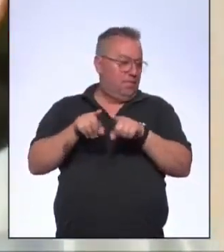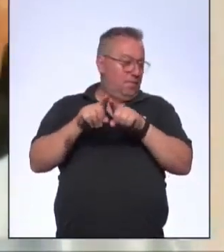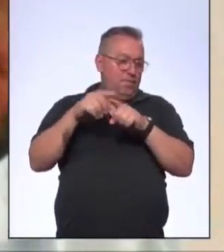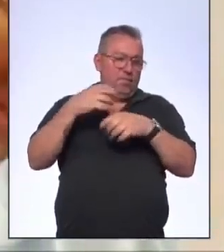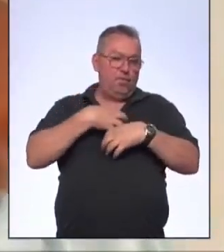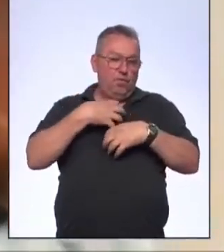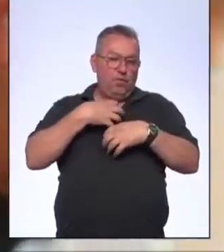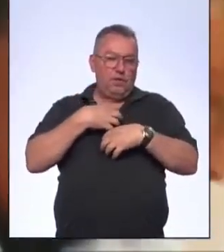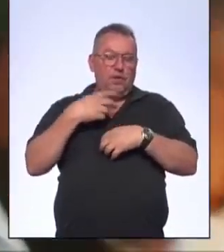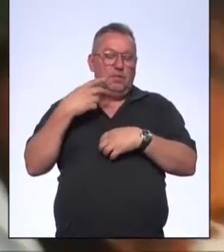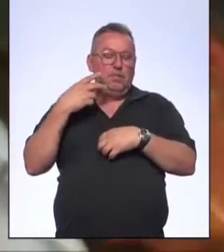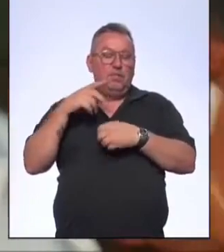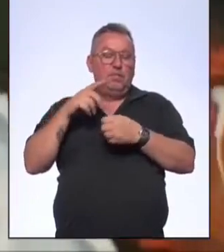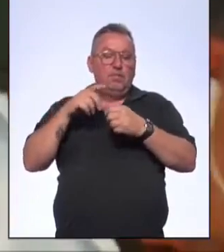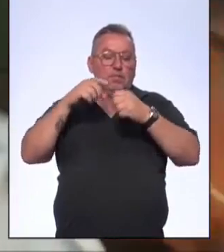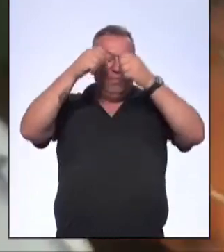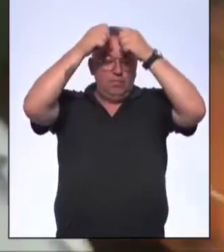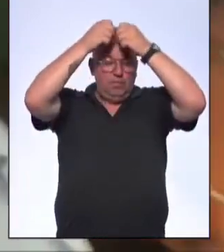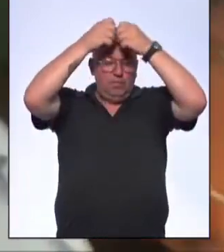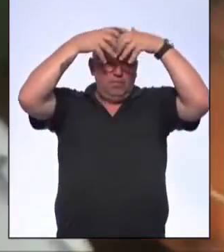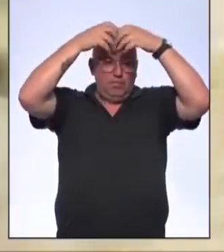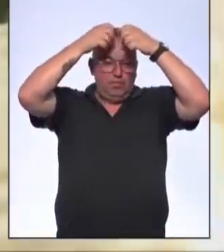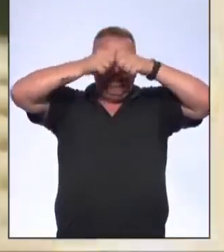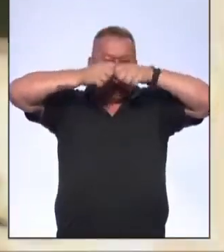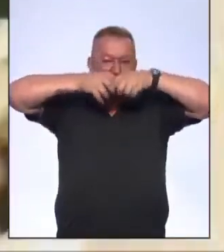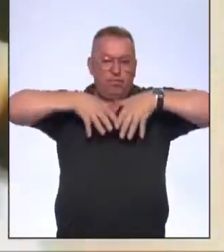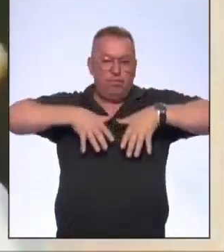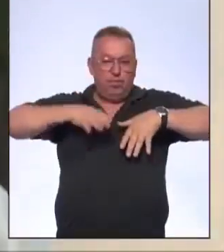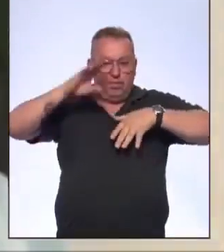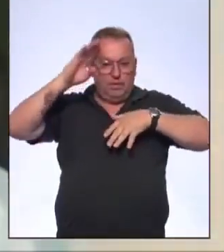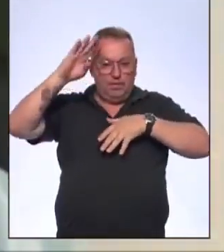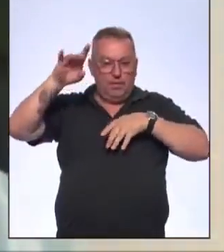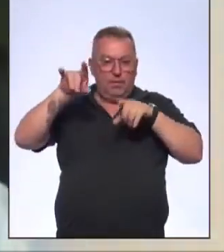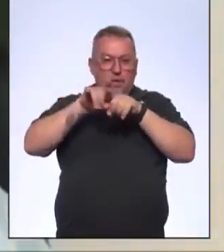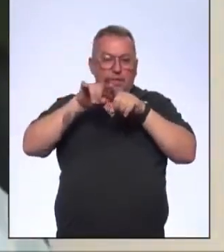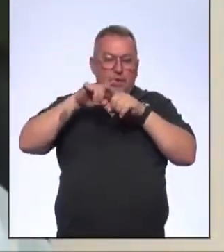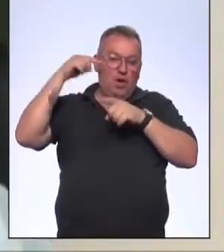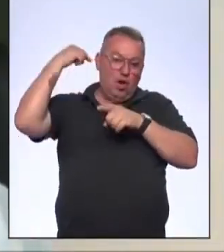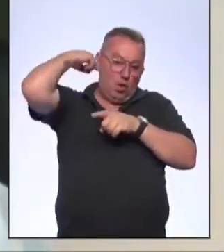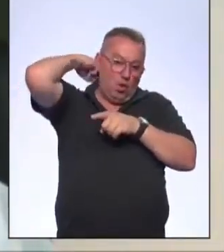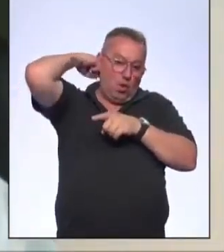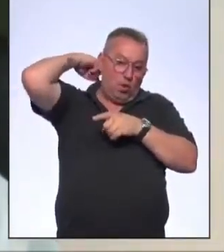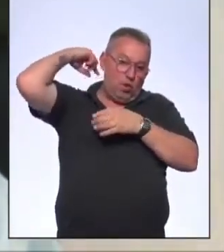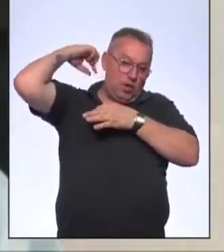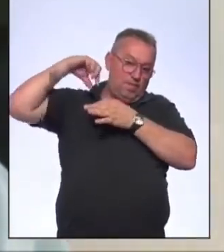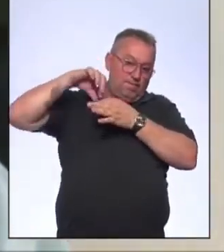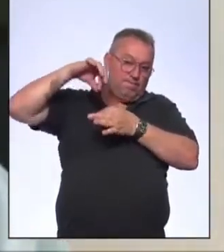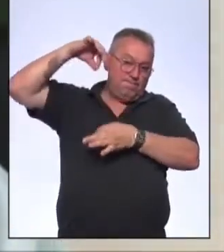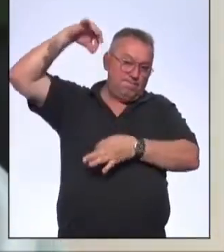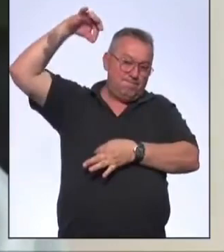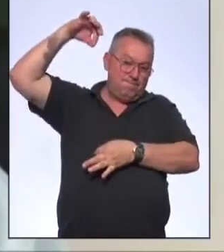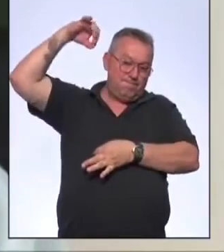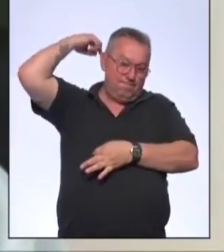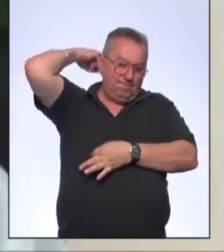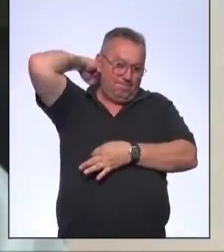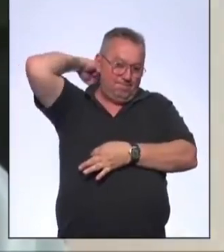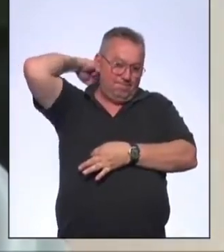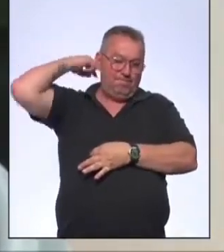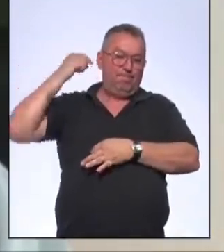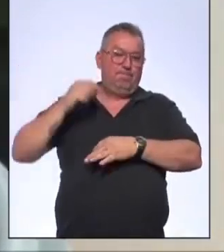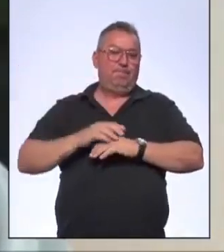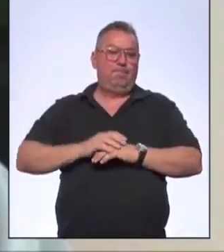ele basicamente vai ser cérebro e vai ser coluna, tá